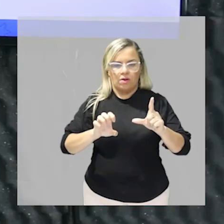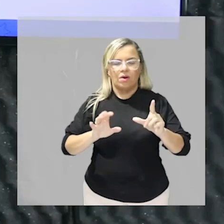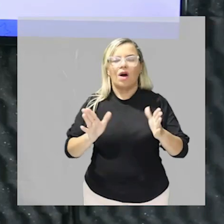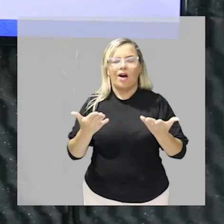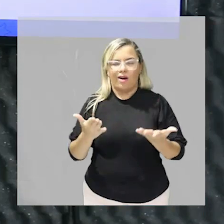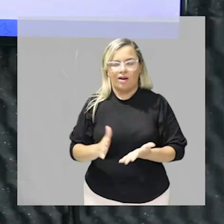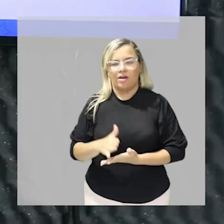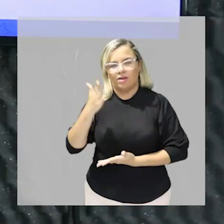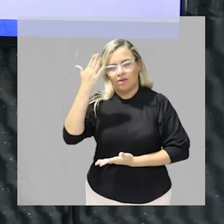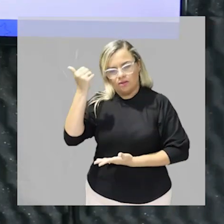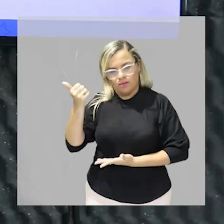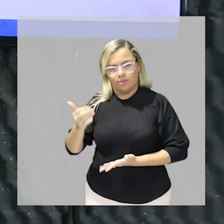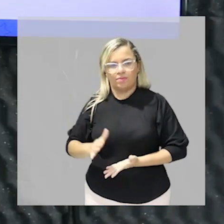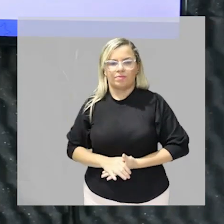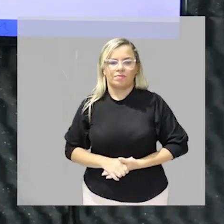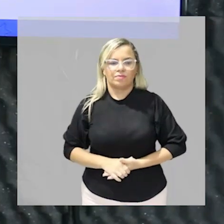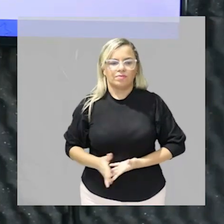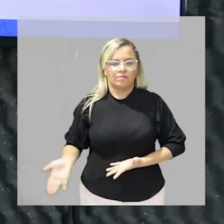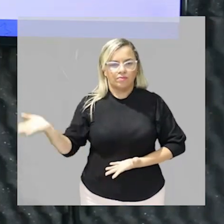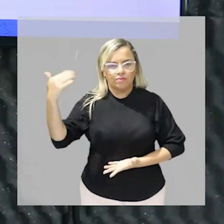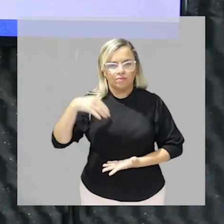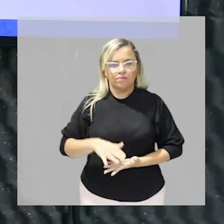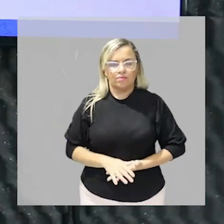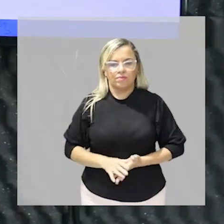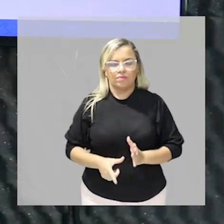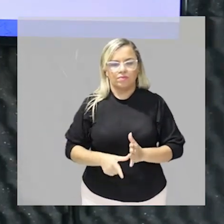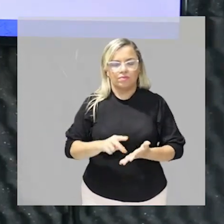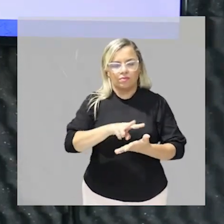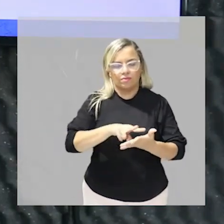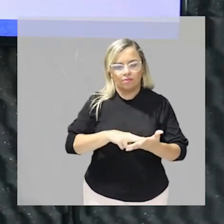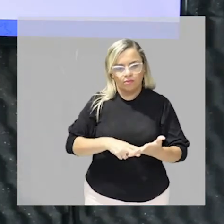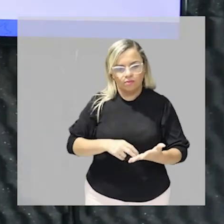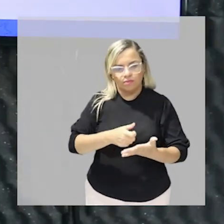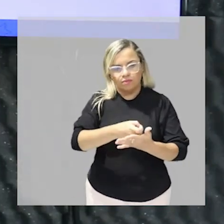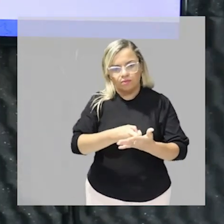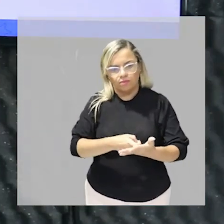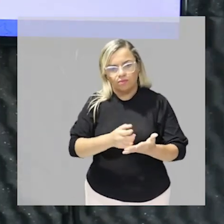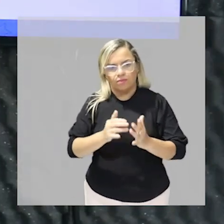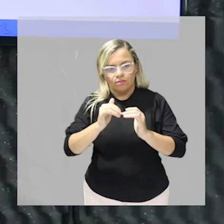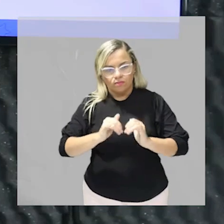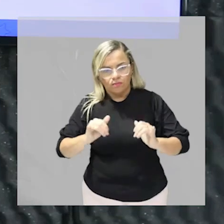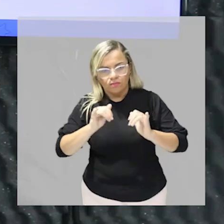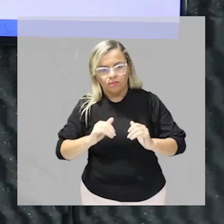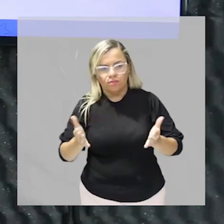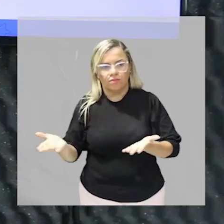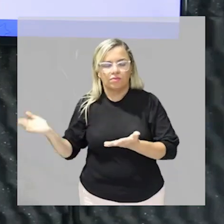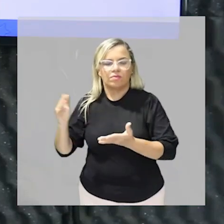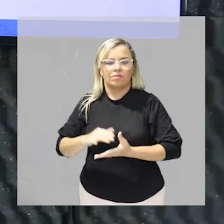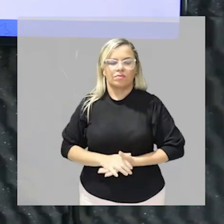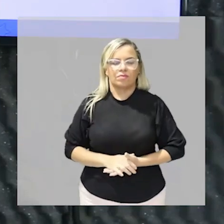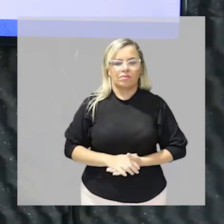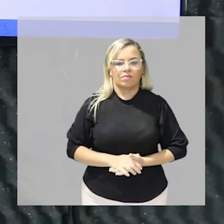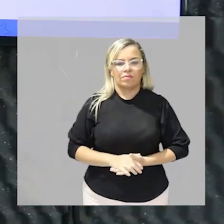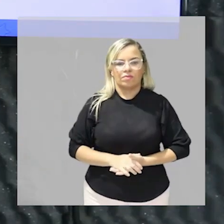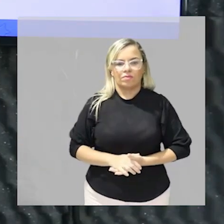sabe a resposta, mas para não deixar em branco, vamos voltar lá para o texto motivador, vamos ver o que ele te diz. Ele diz o seguinte, ó.